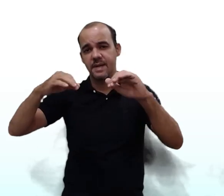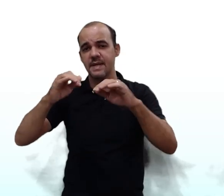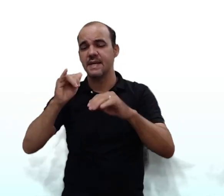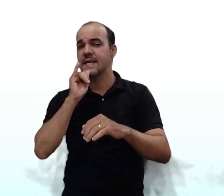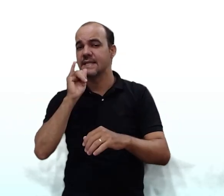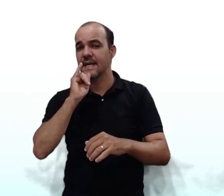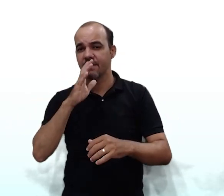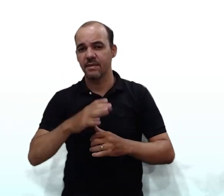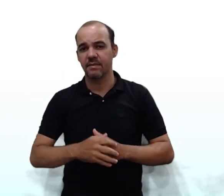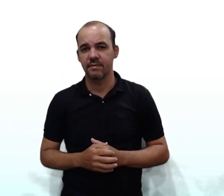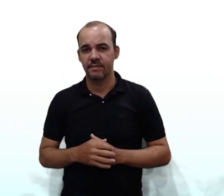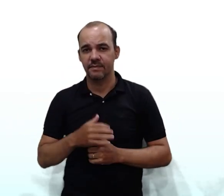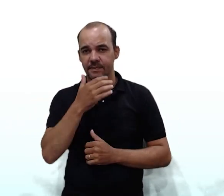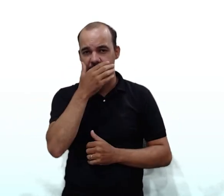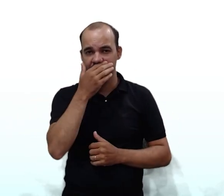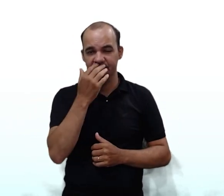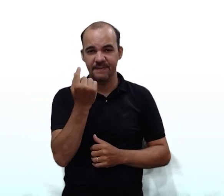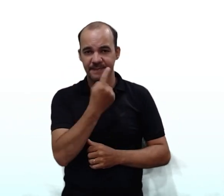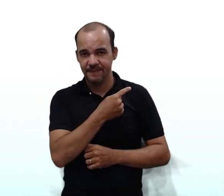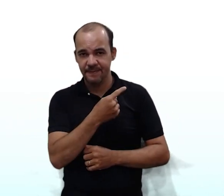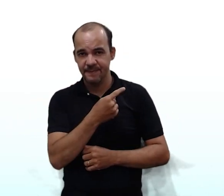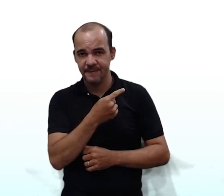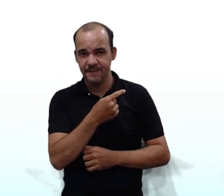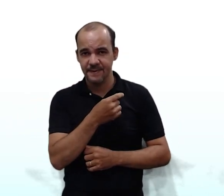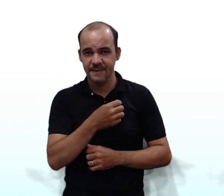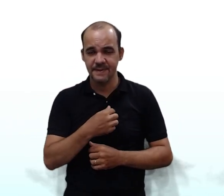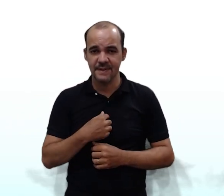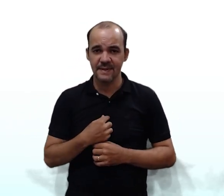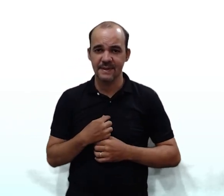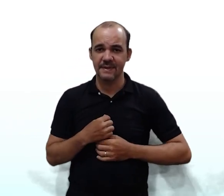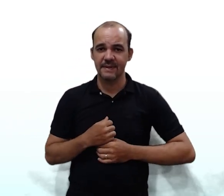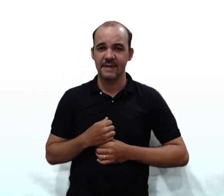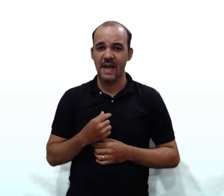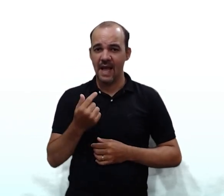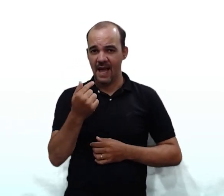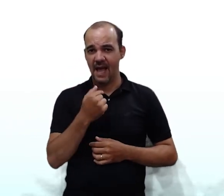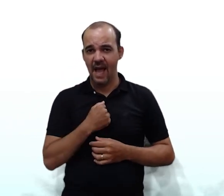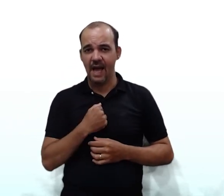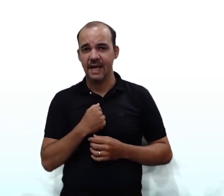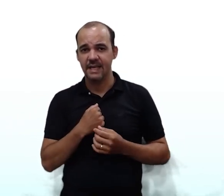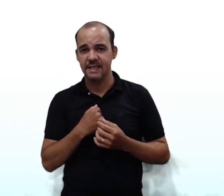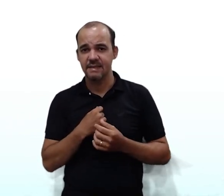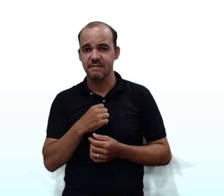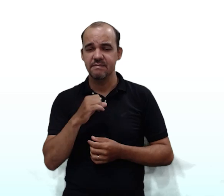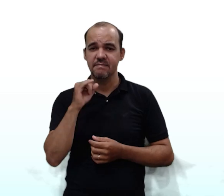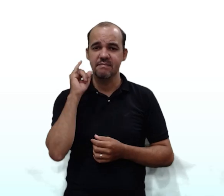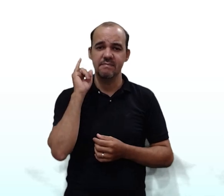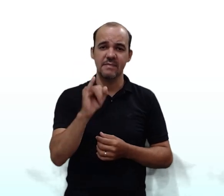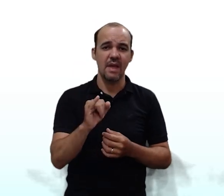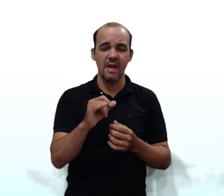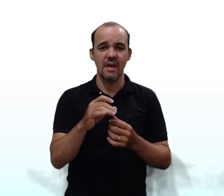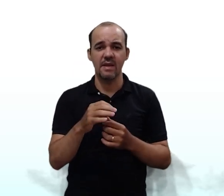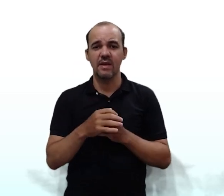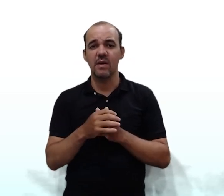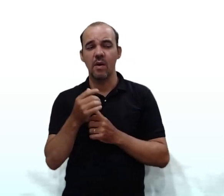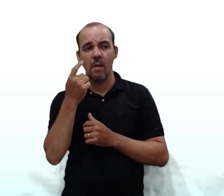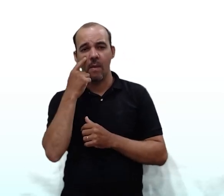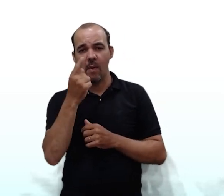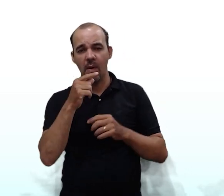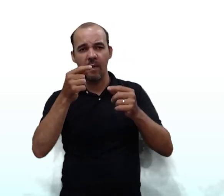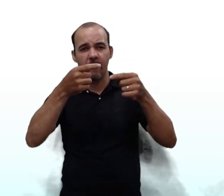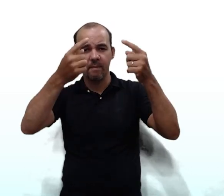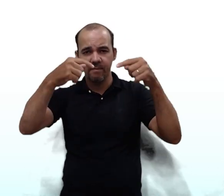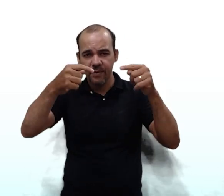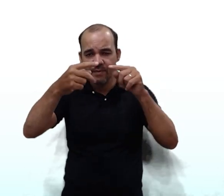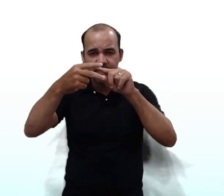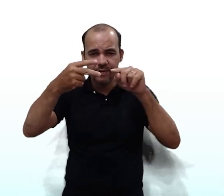I took it off. Correto, porque eu coloquei o it, que é o pronome ali no meio, separando o verbo frasal. Mas no de baixo é incorreto,